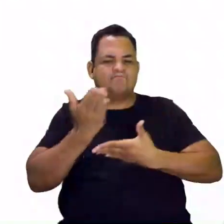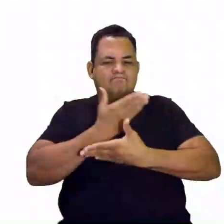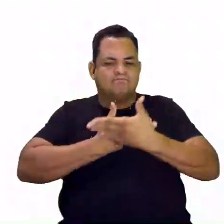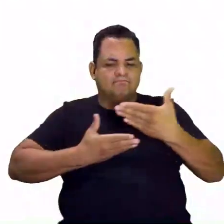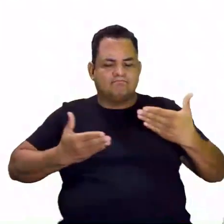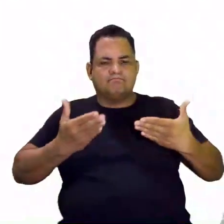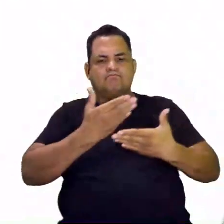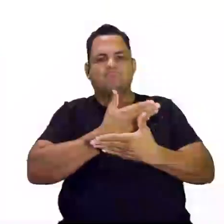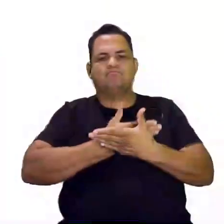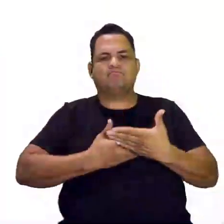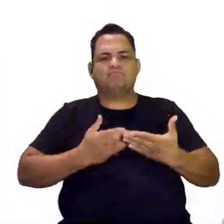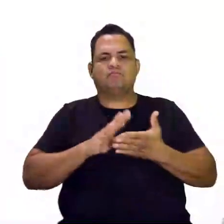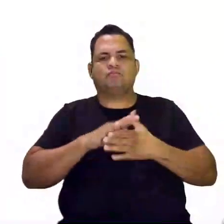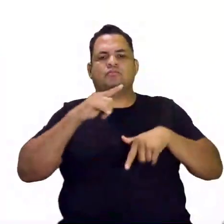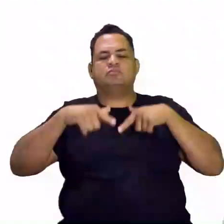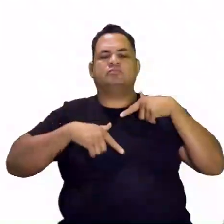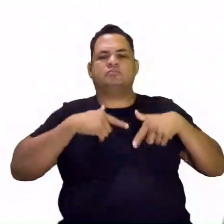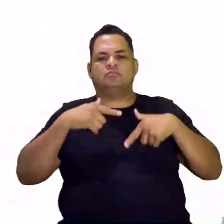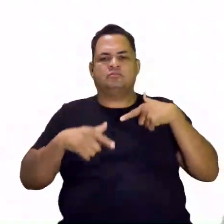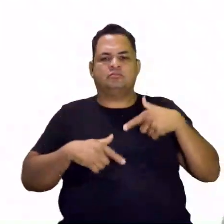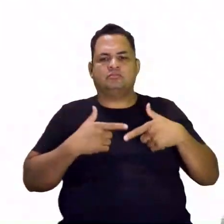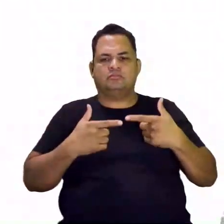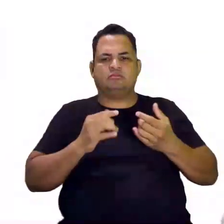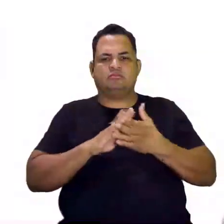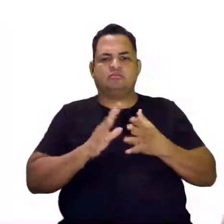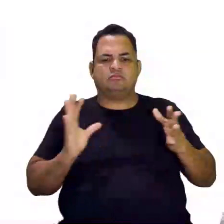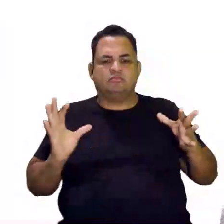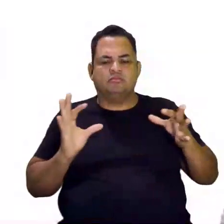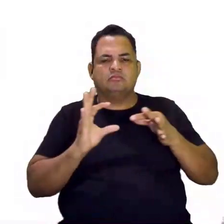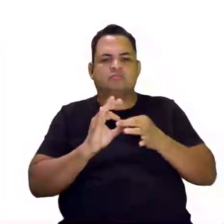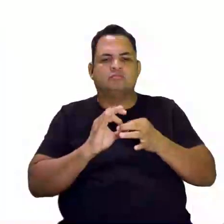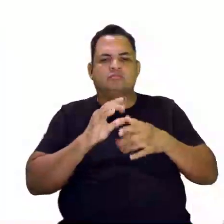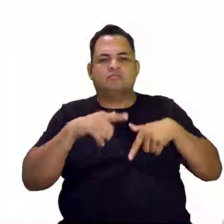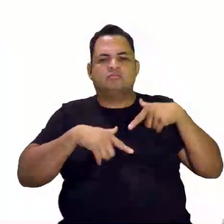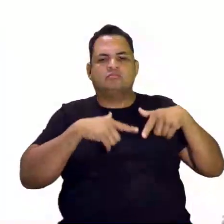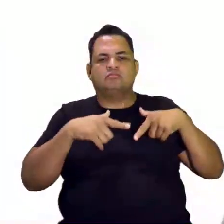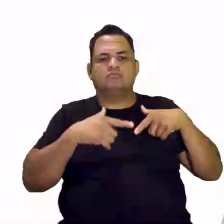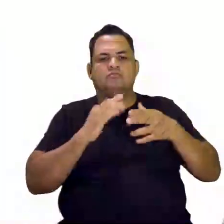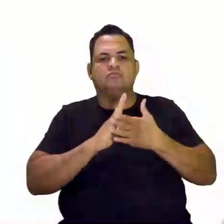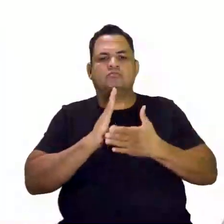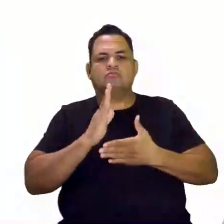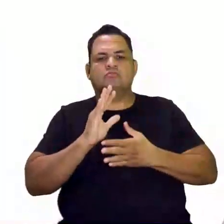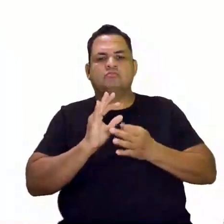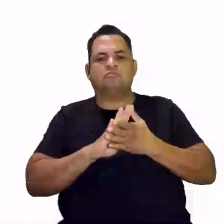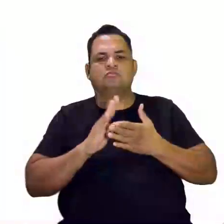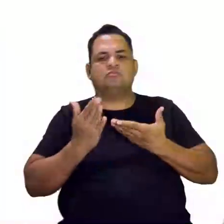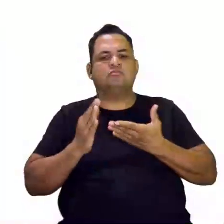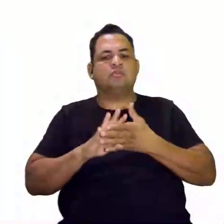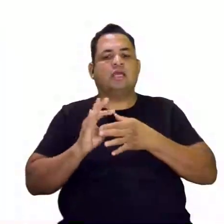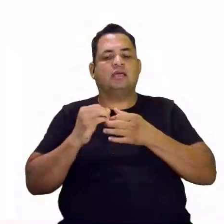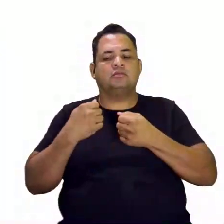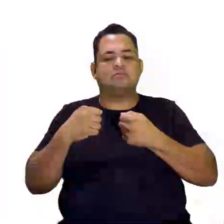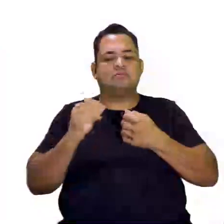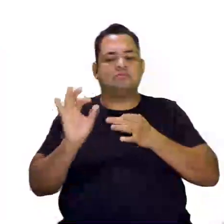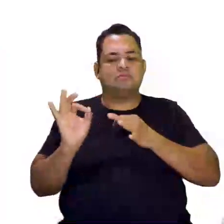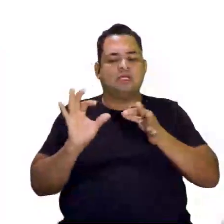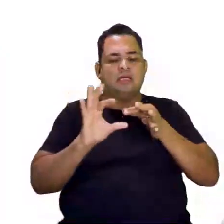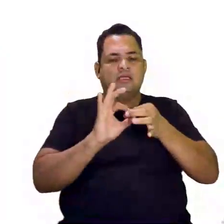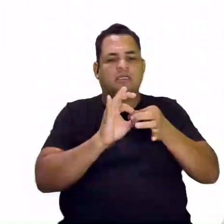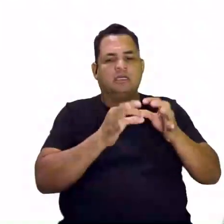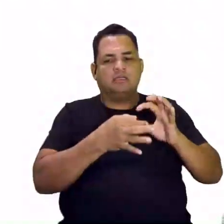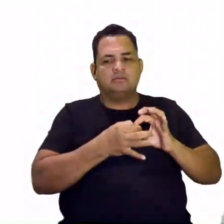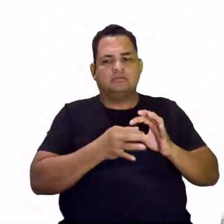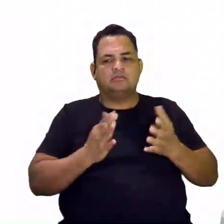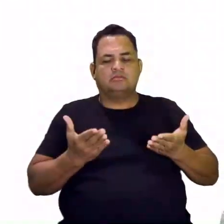compactuaram, né, as suas atividades, uniram as suas atividades, que eles já estavam dependentes uns dos